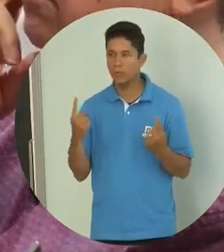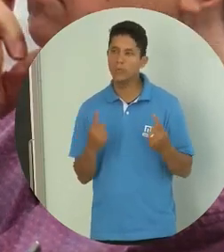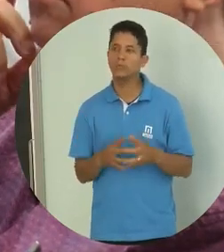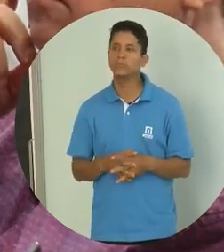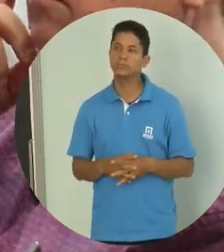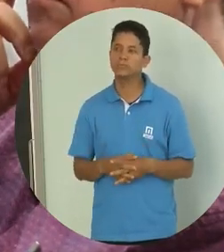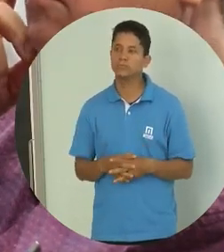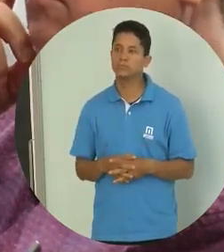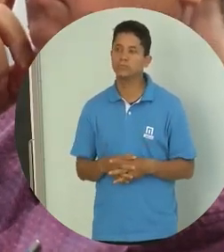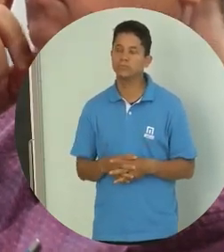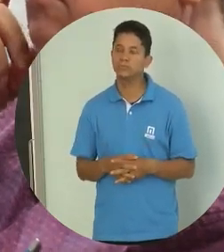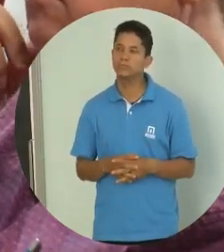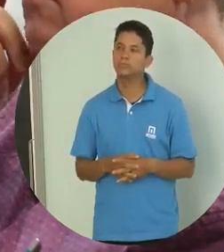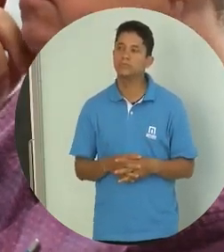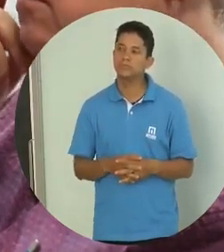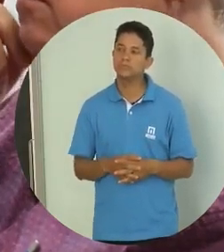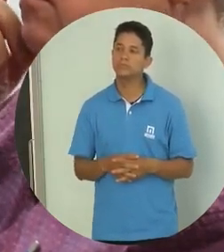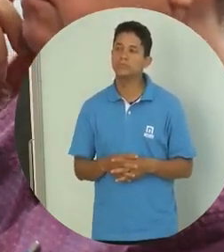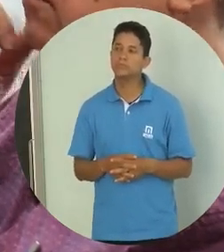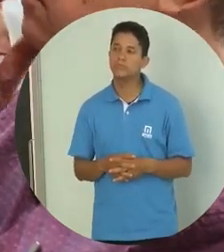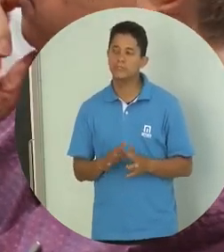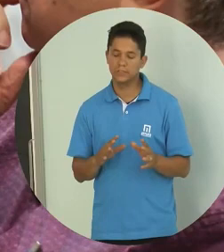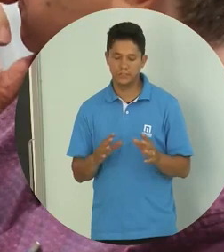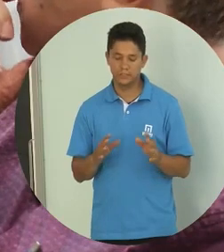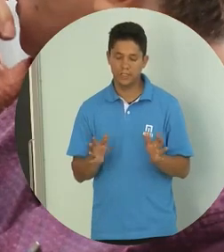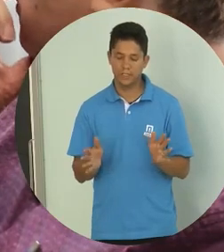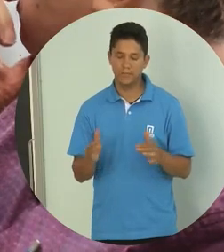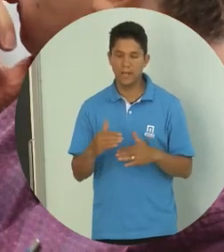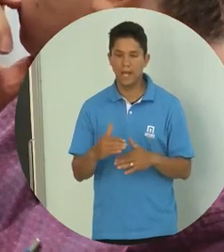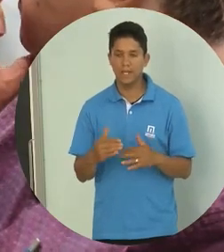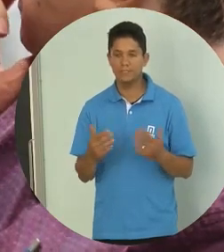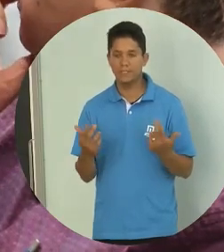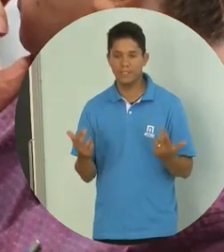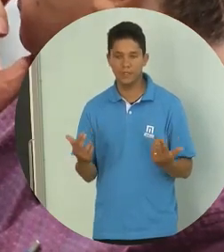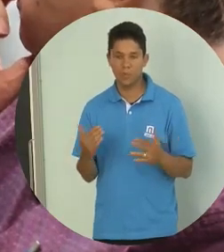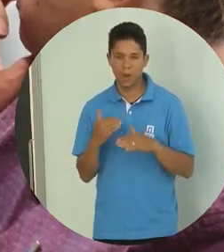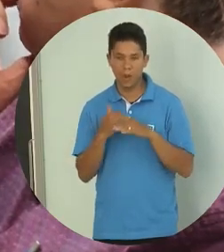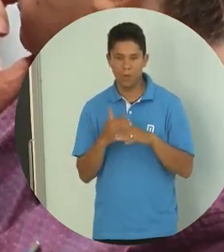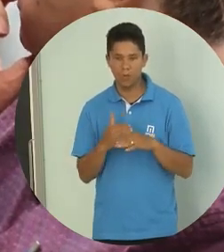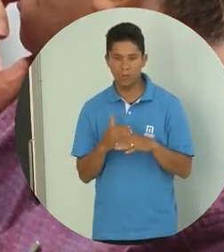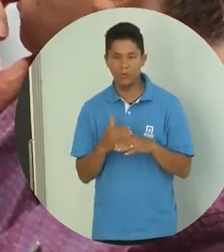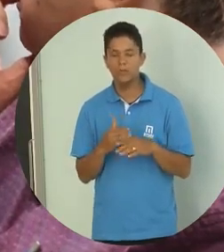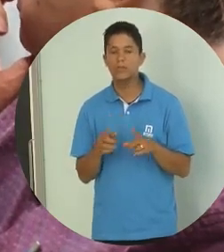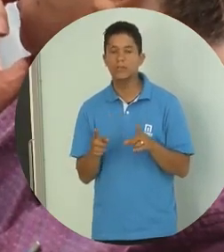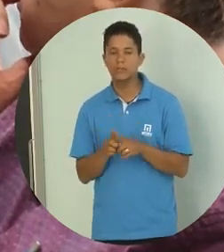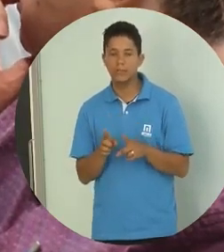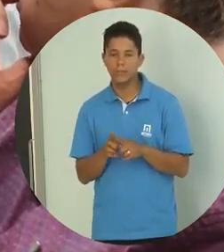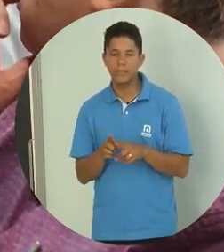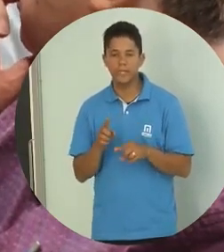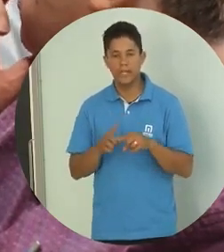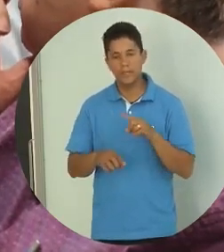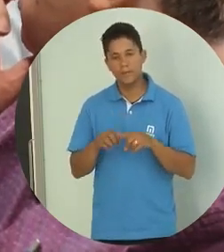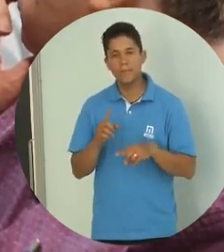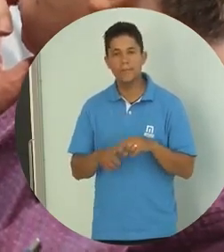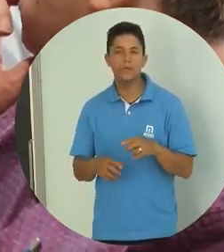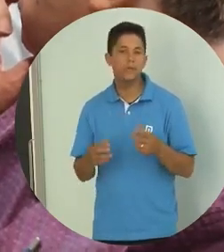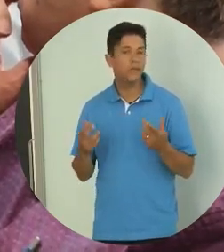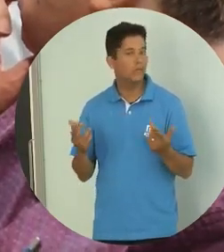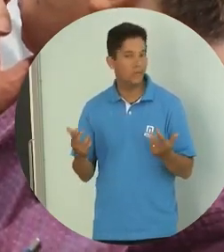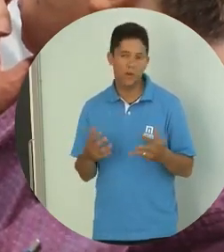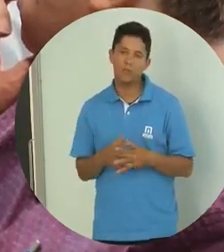Então, eles já vêm em embalagens do mesmo tamanho e os equipamentos são os mesmos em função de